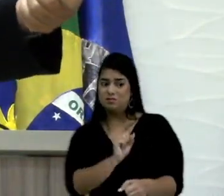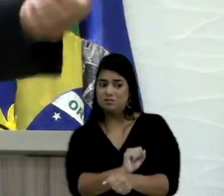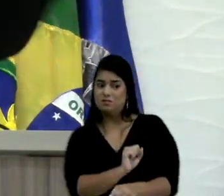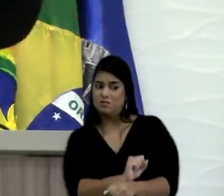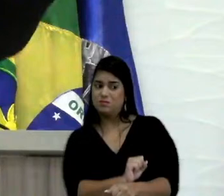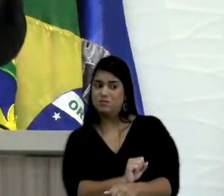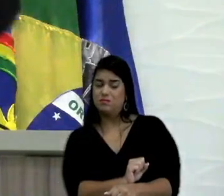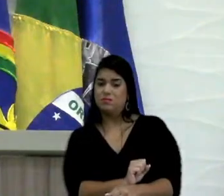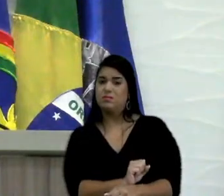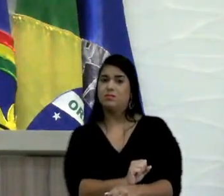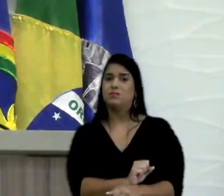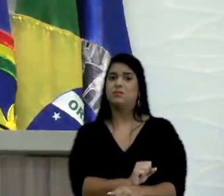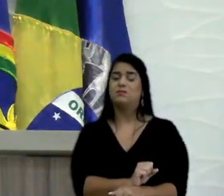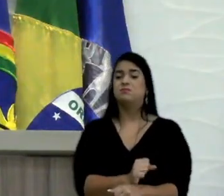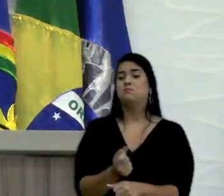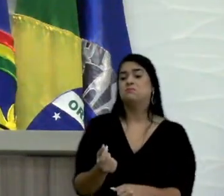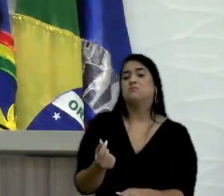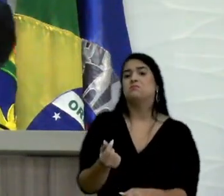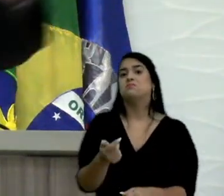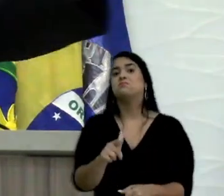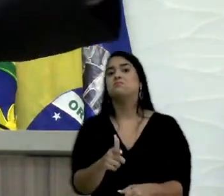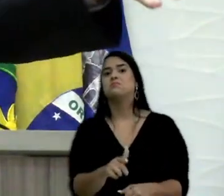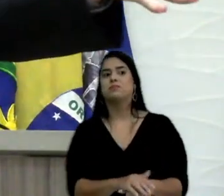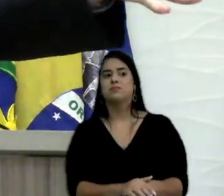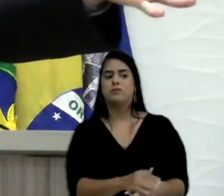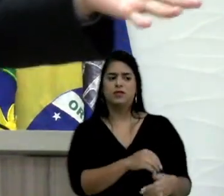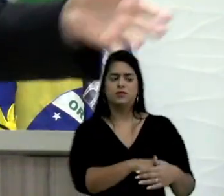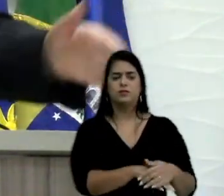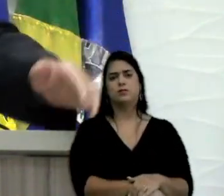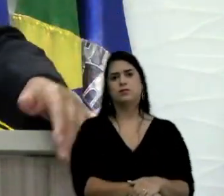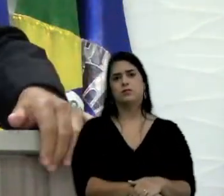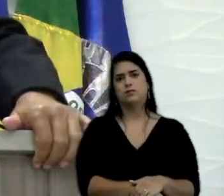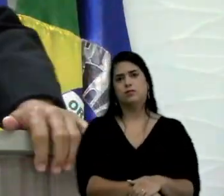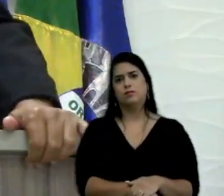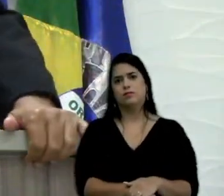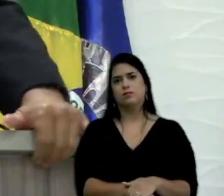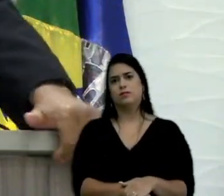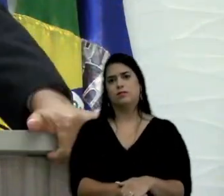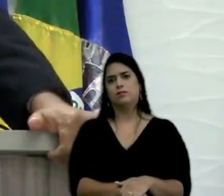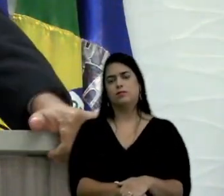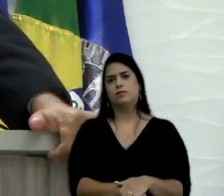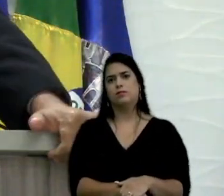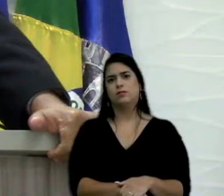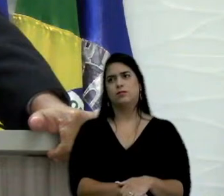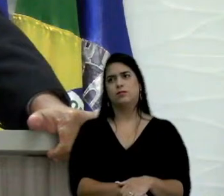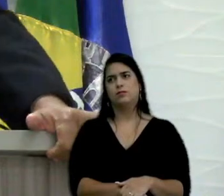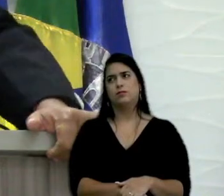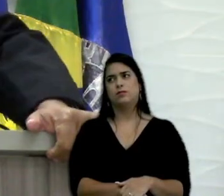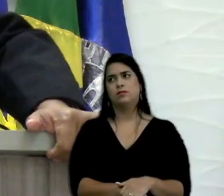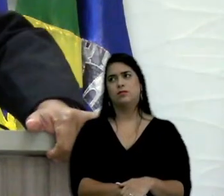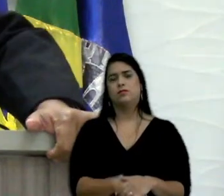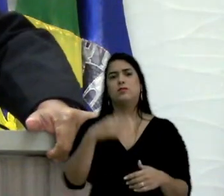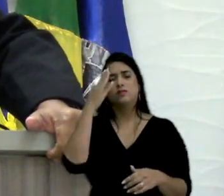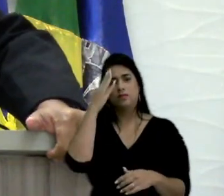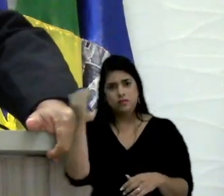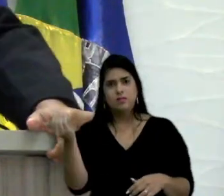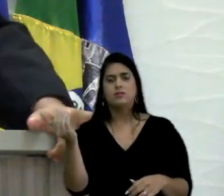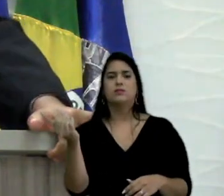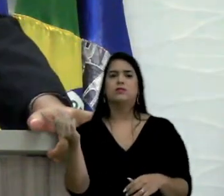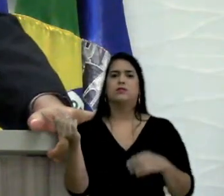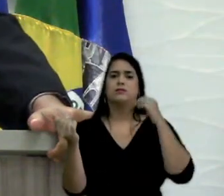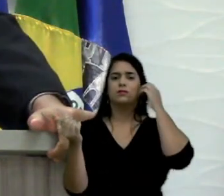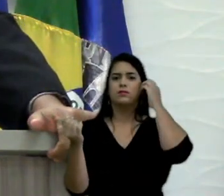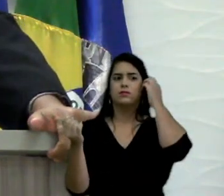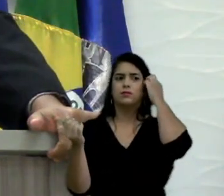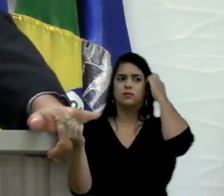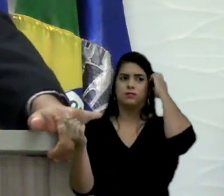o caba não tem dinheiro não você tem tá escondido aqui dentro Resumindo tem outro bandido em cima do carro sabendo e sabendo onde o cidadão